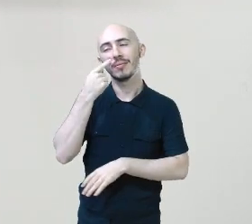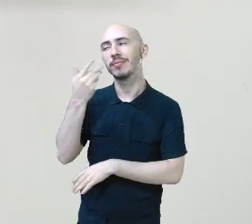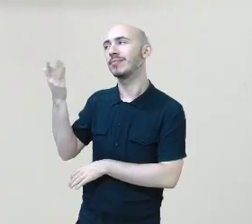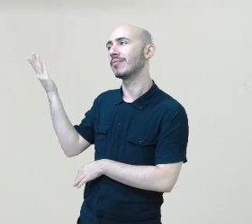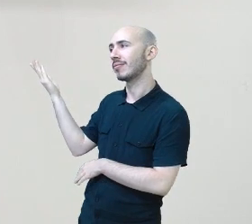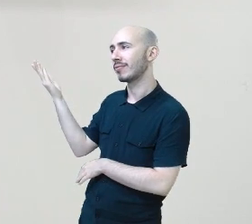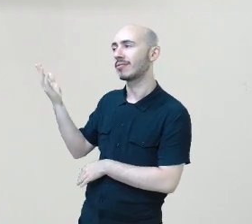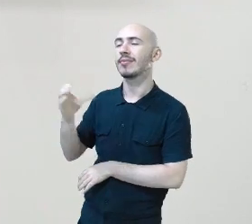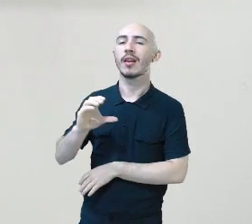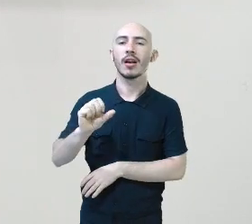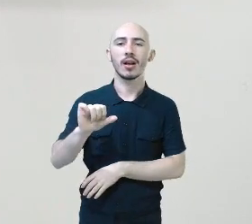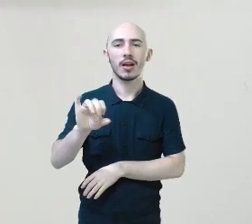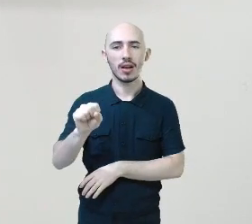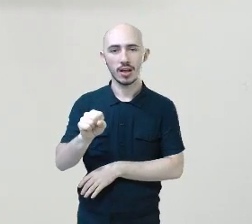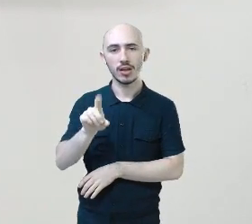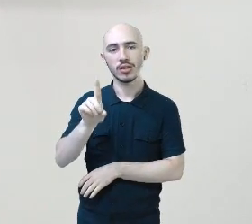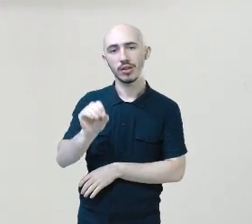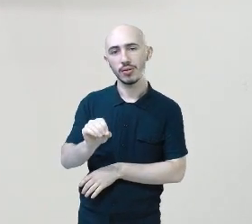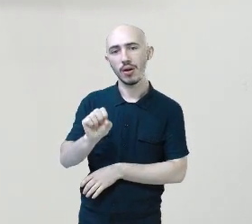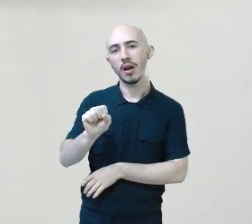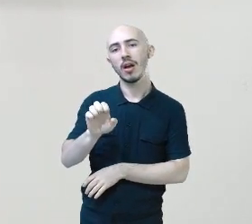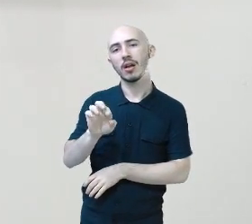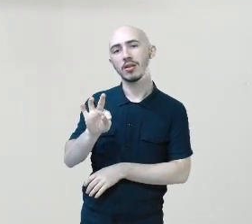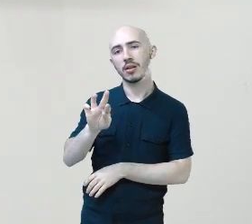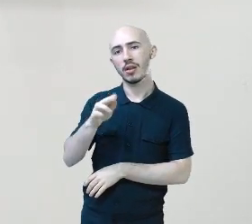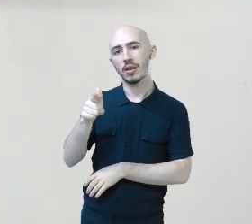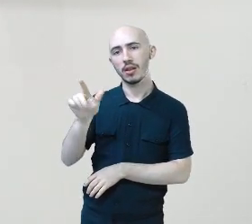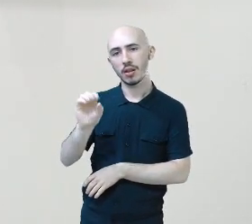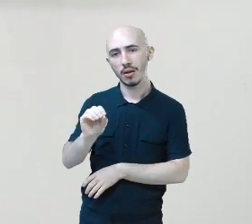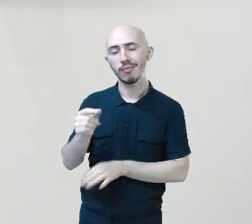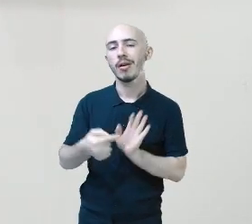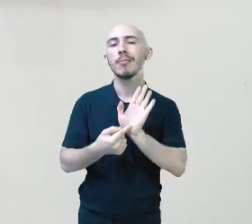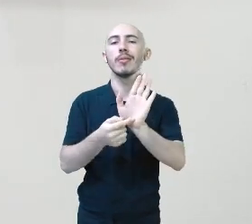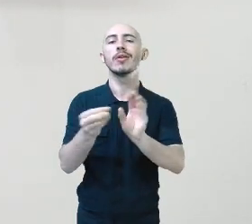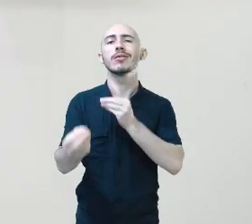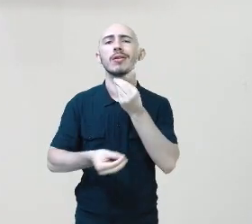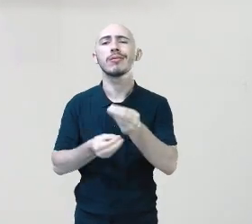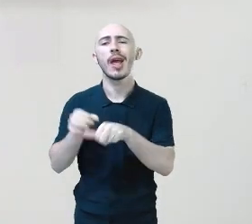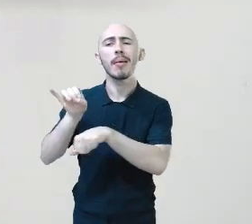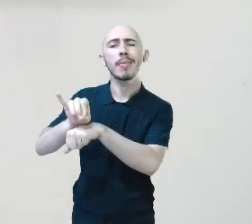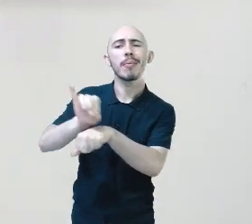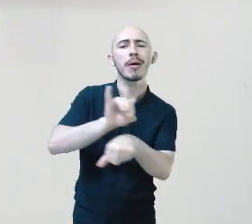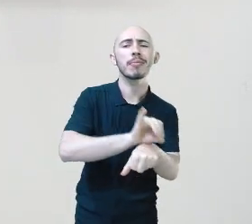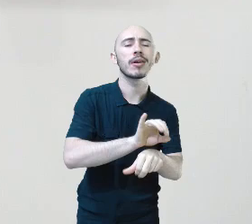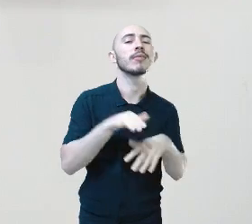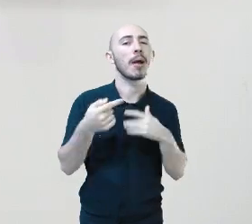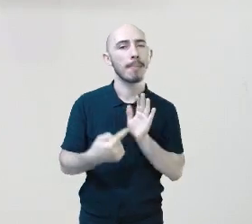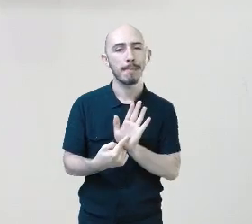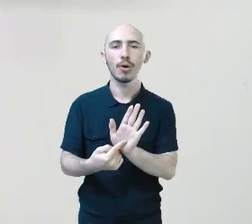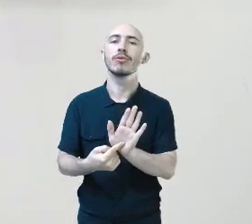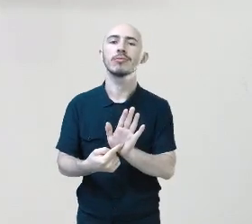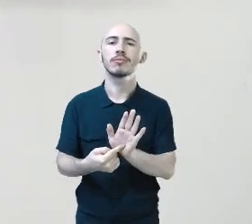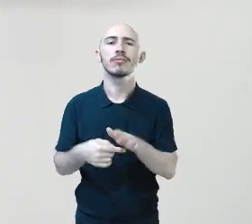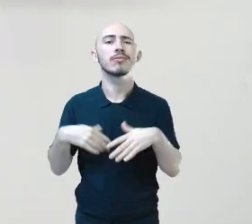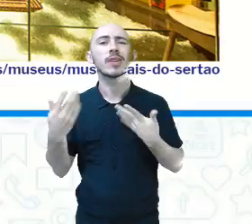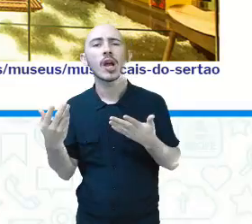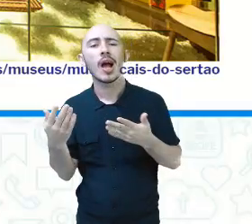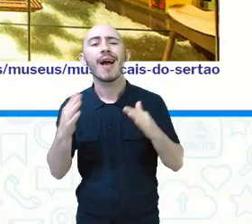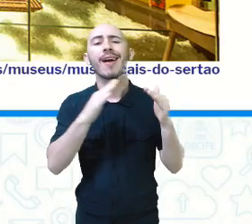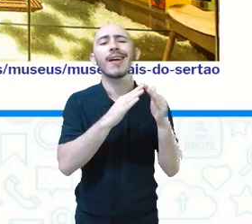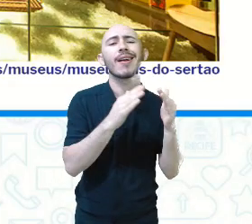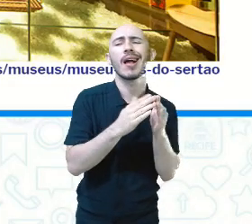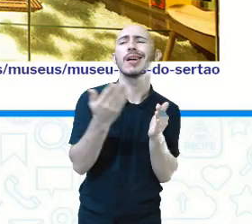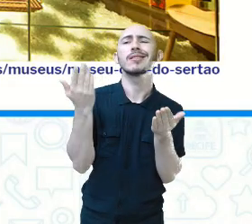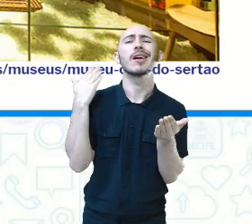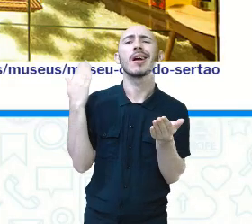no Museu Cais do Sertão, que traz... E aí quando a gente pensa, como eram as casas, como era a